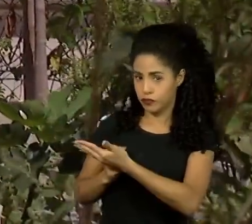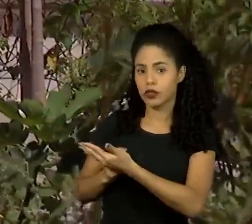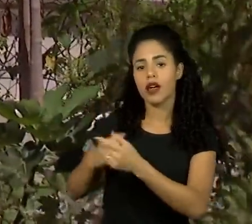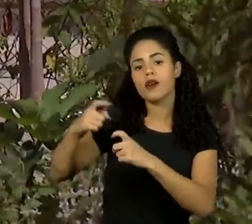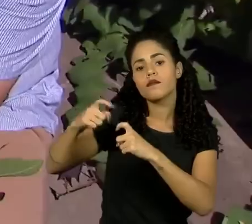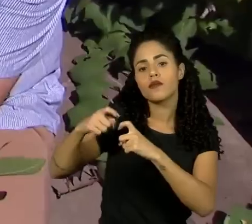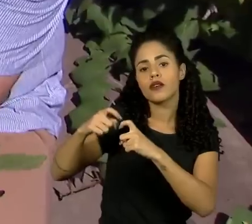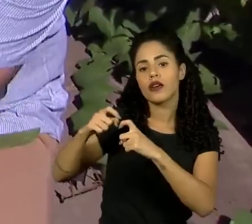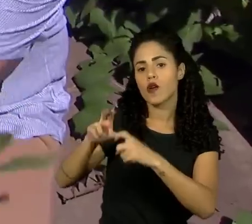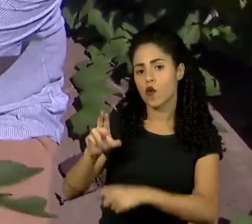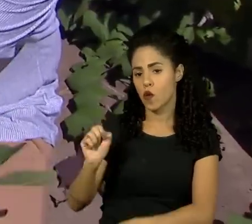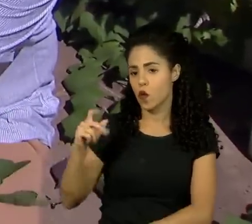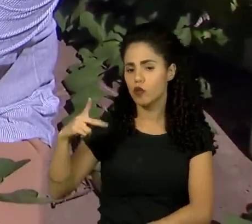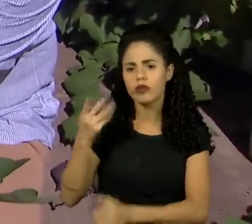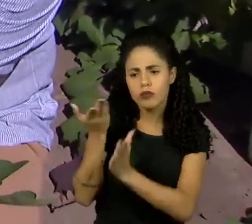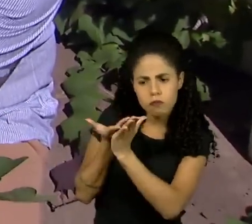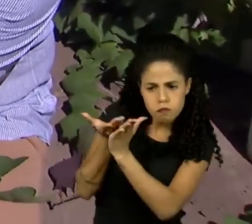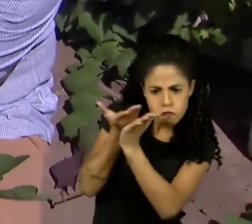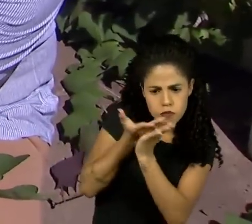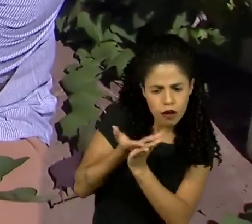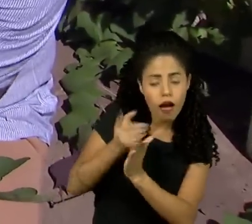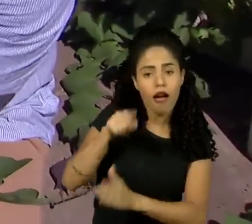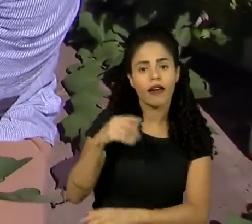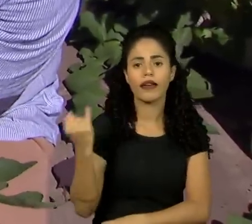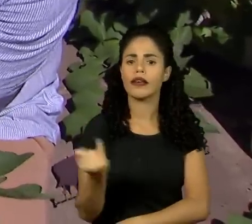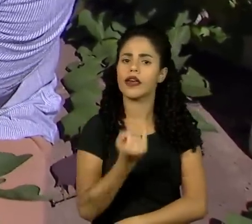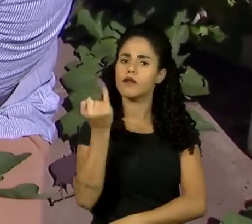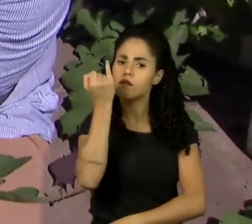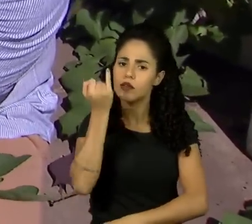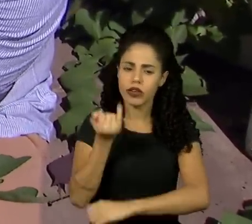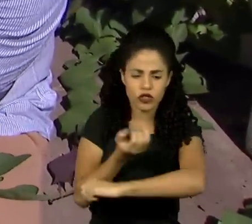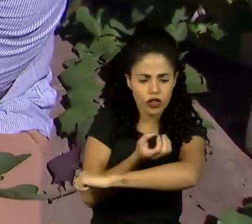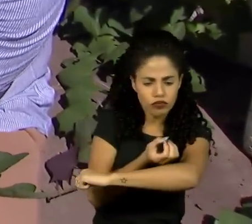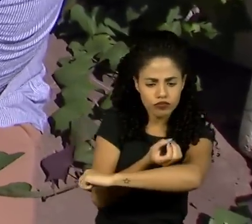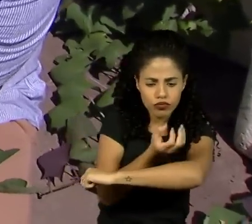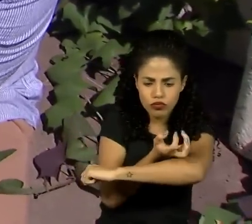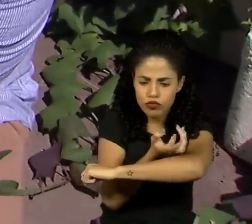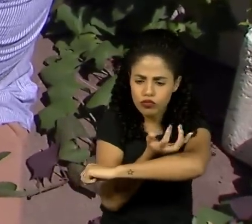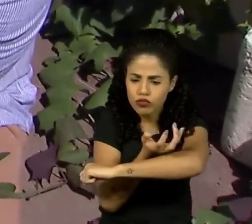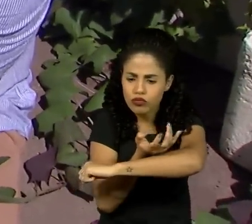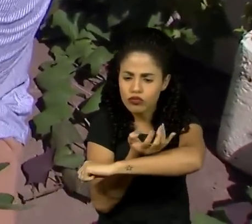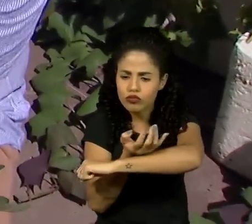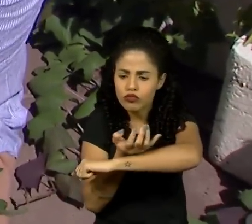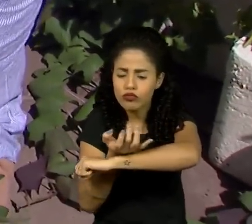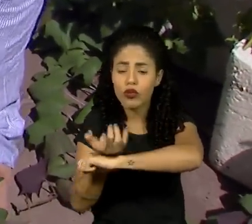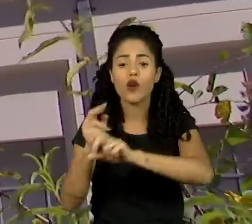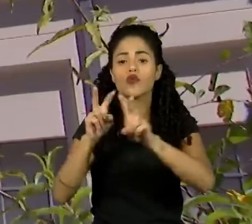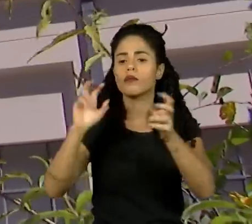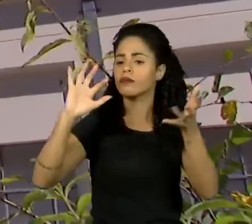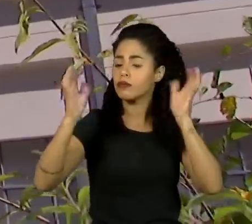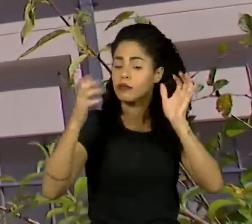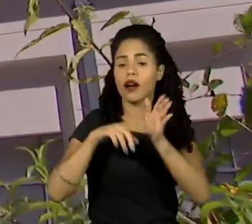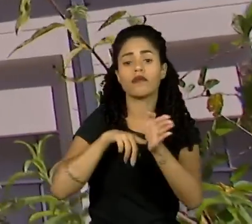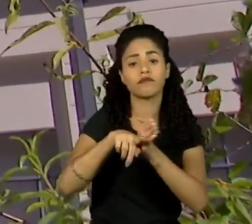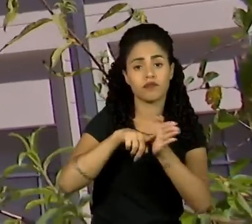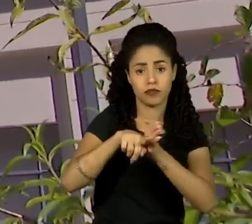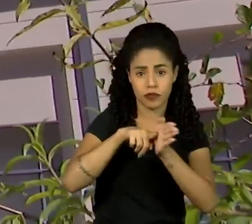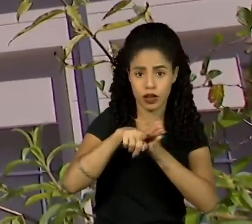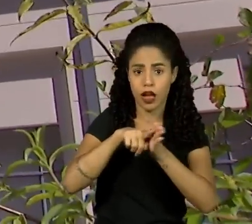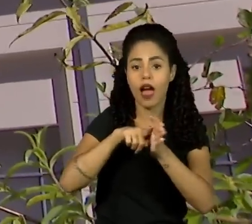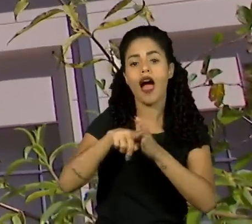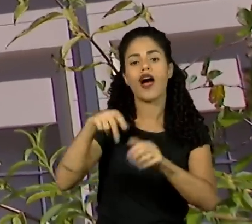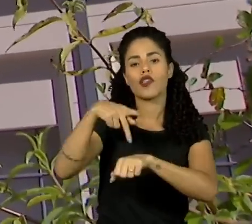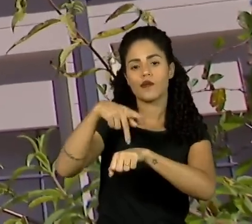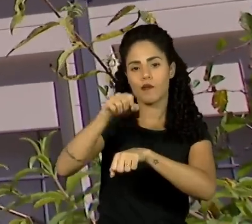da USP, estuda a importância das hortas urbanas no contexto das mudanças climáticas. Na pesquisa para o